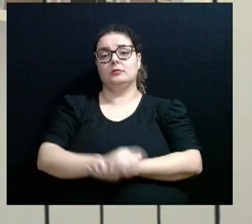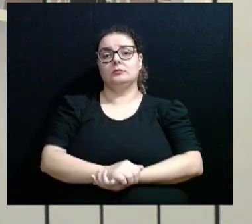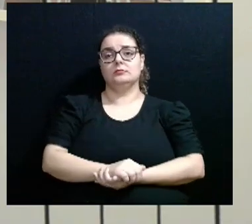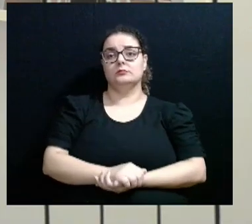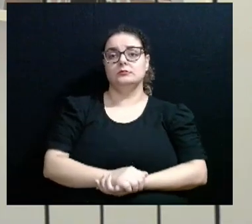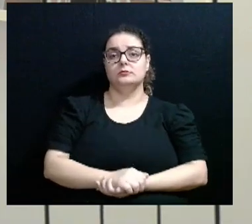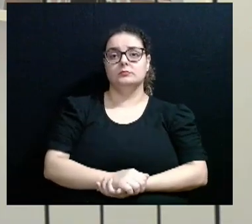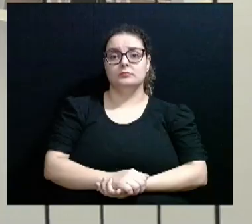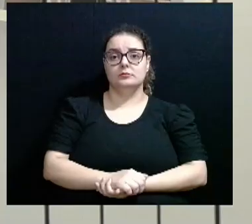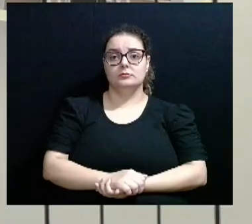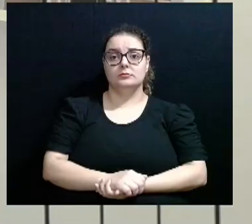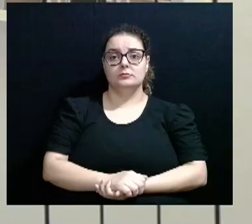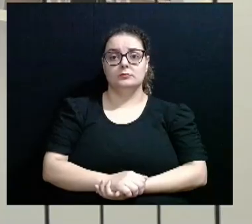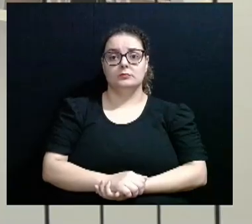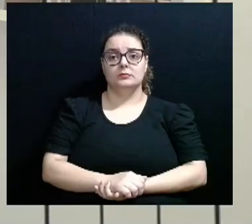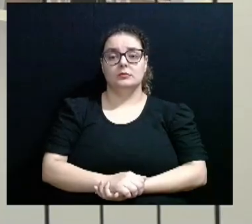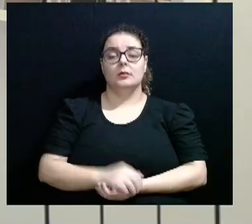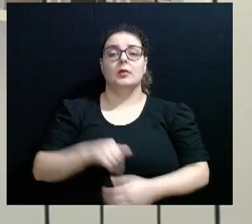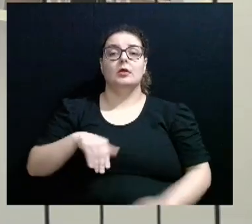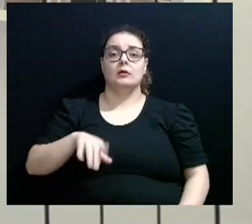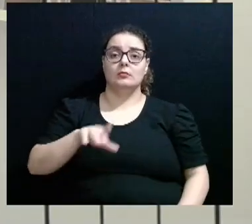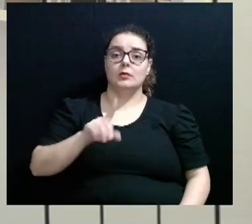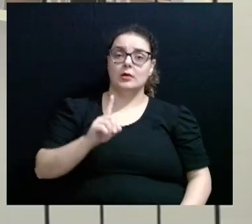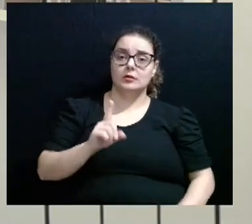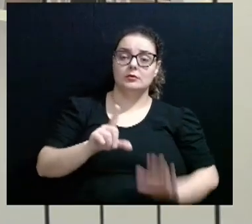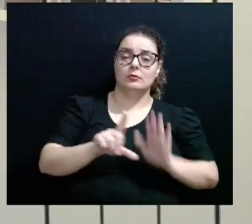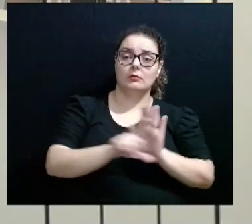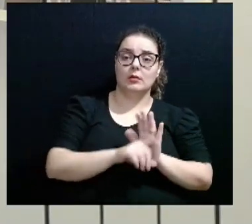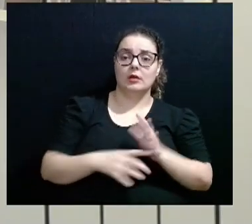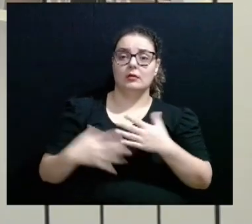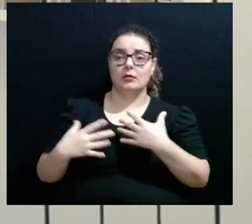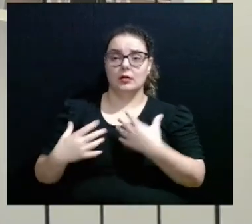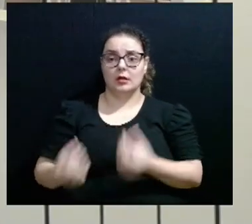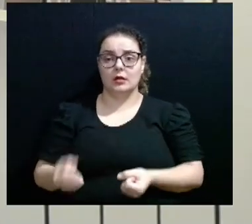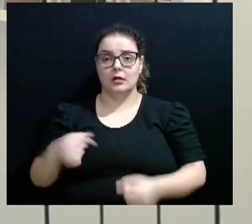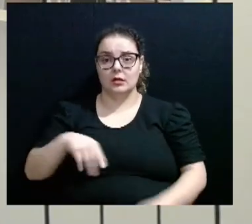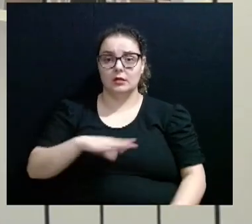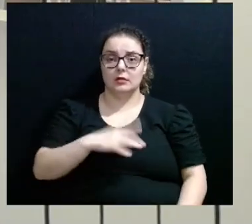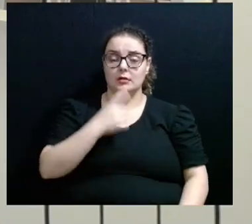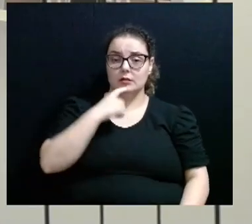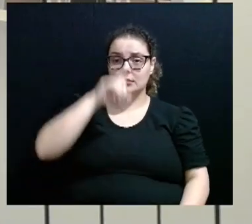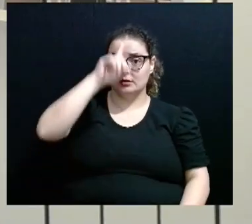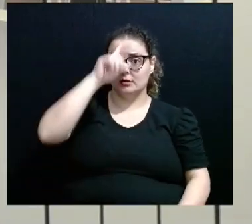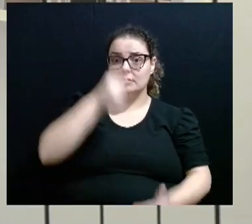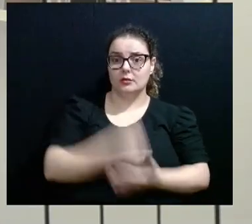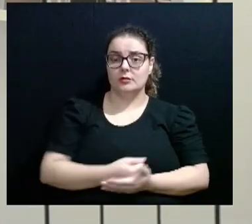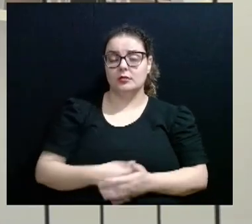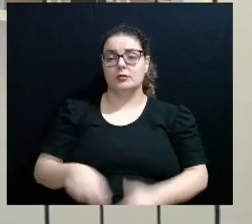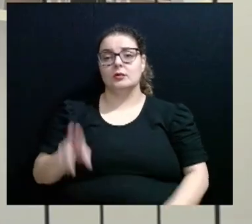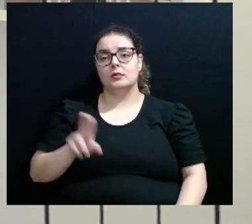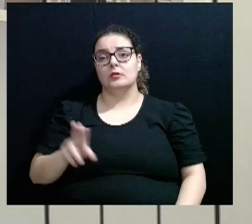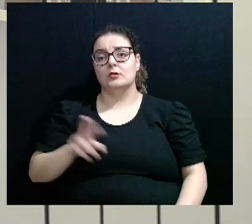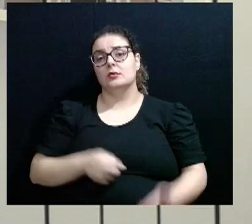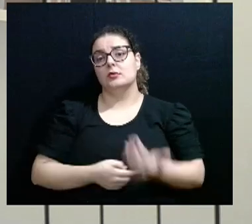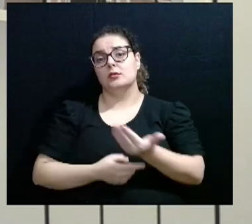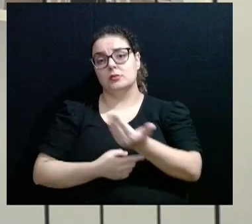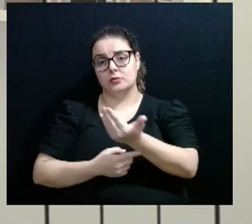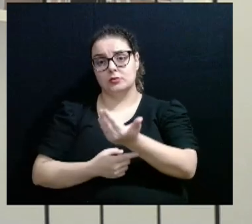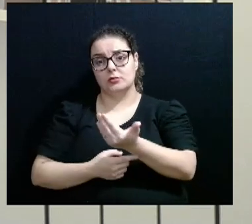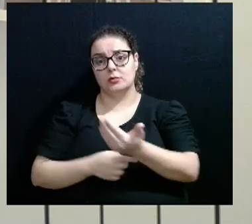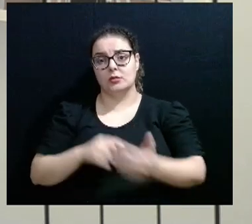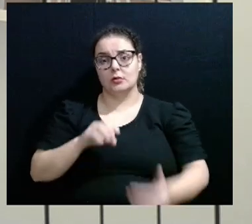E mais uma lei foi sancionada aqui no município, a que determina o uso de tecnologia OCR